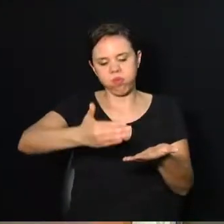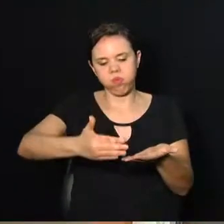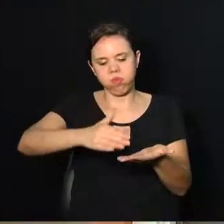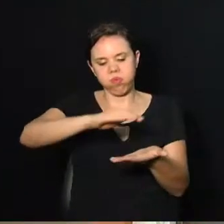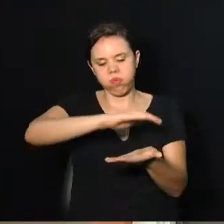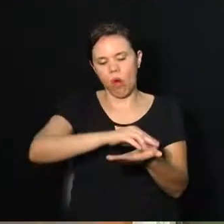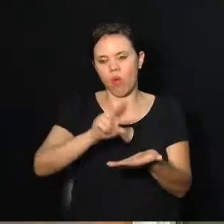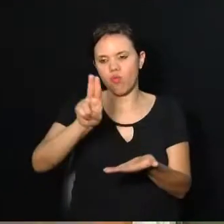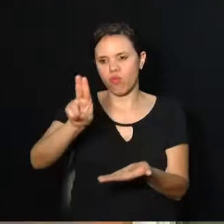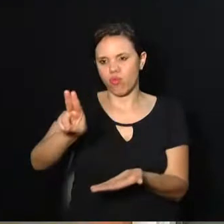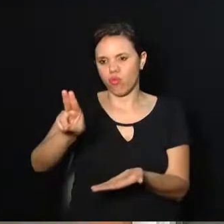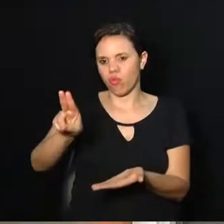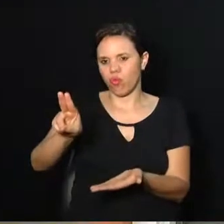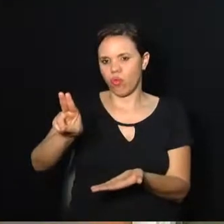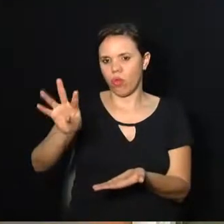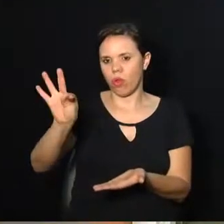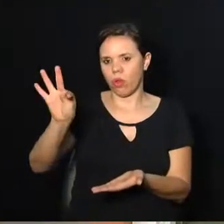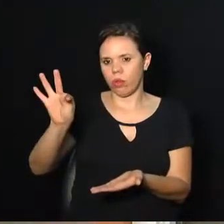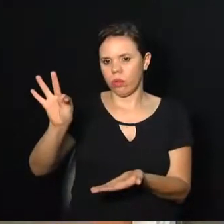UTI